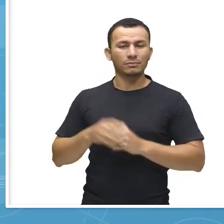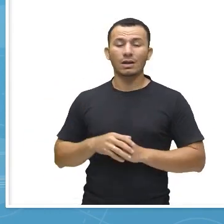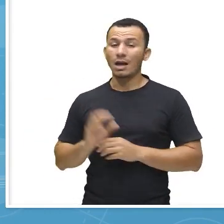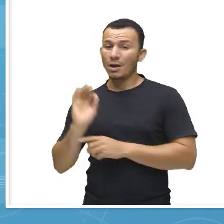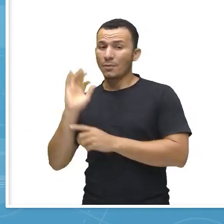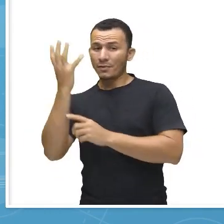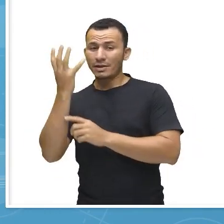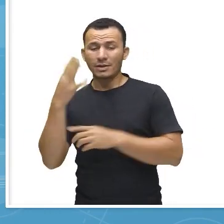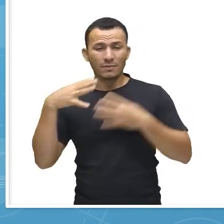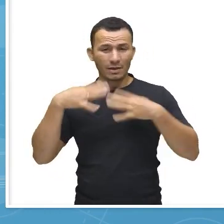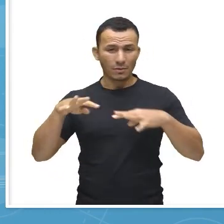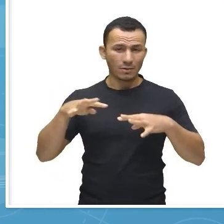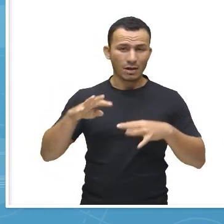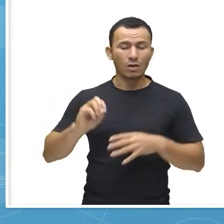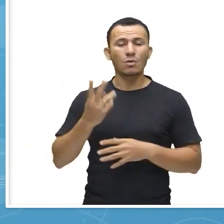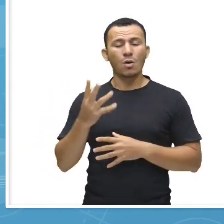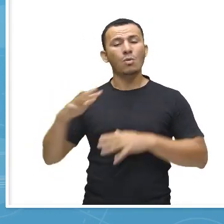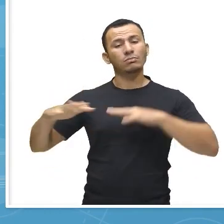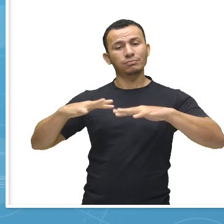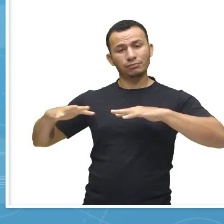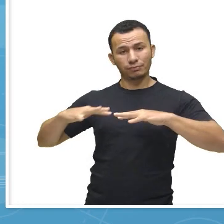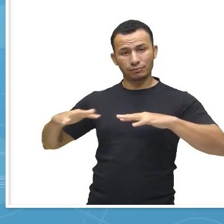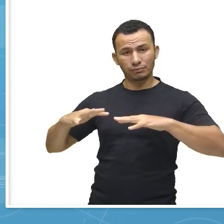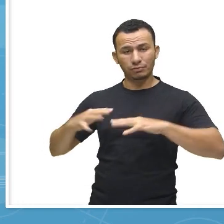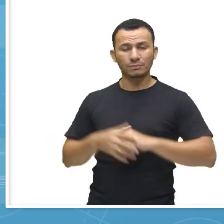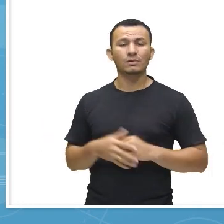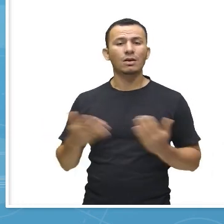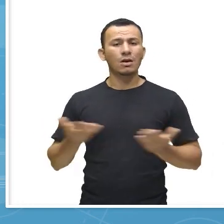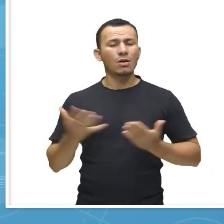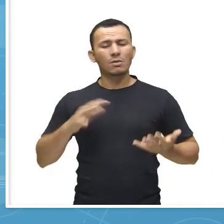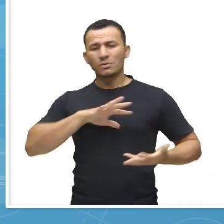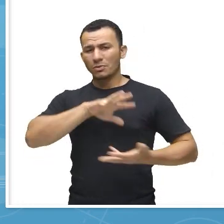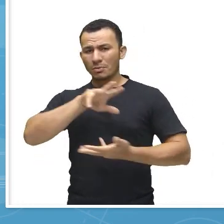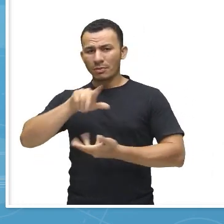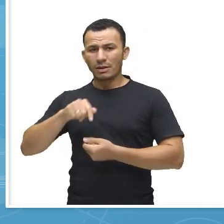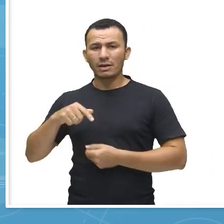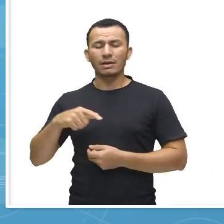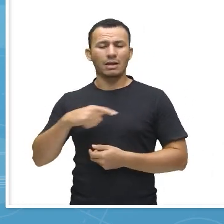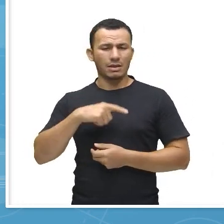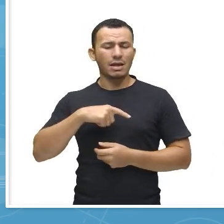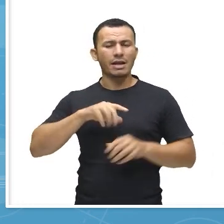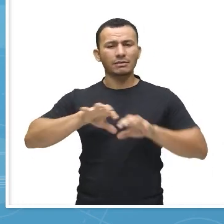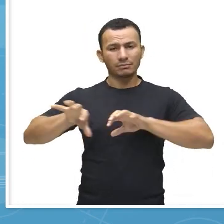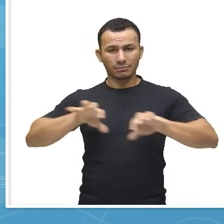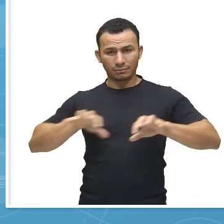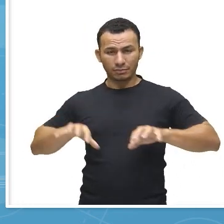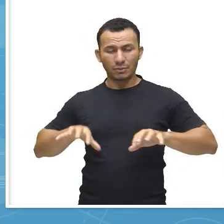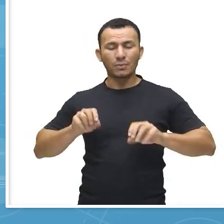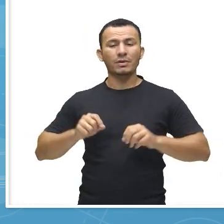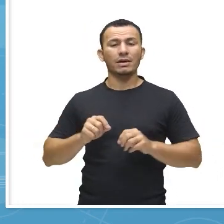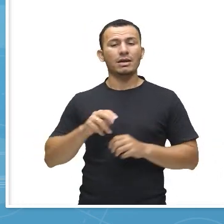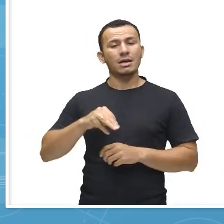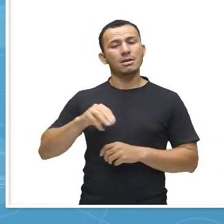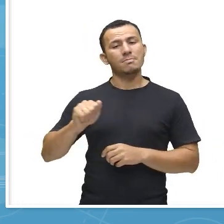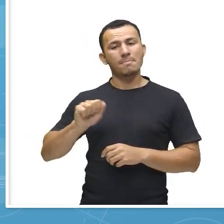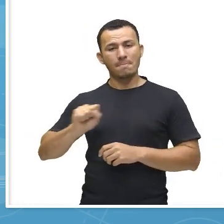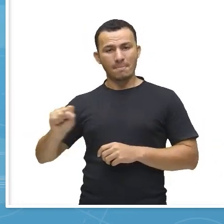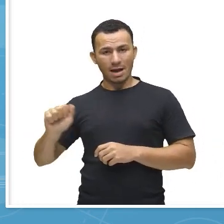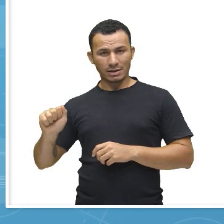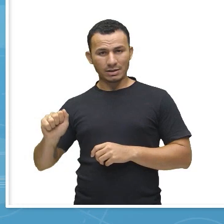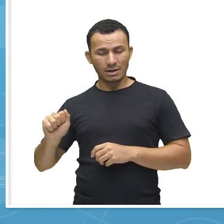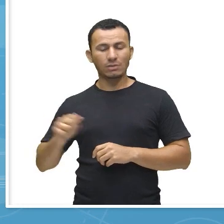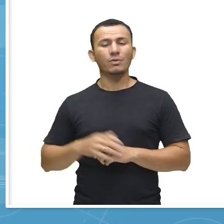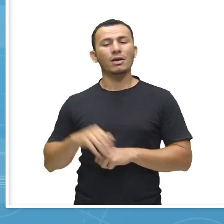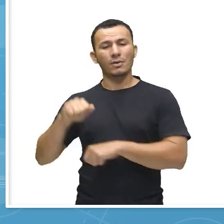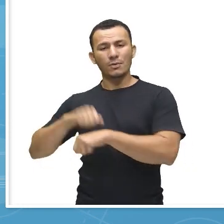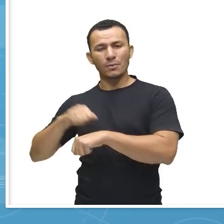geológica do nosso planeta. E esse nosso planeta, hoje, ele ainda é dividido em massas líquidas e em massas sólidas.